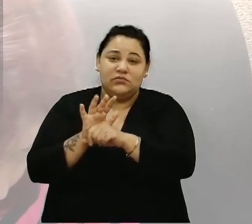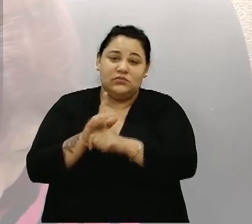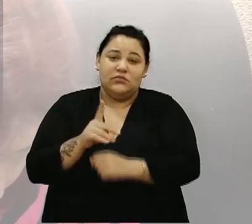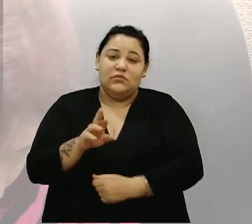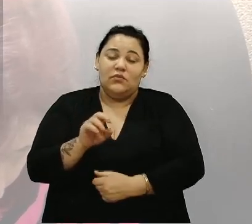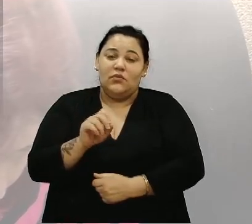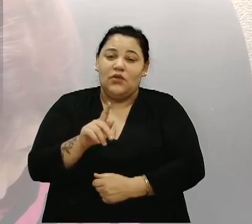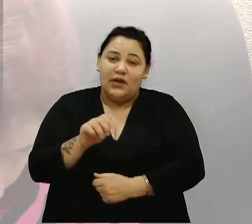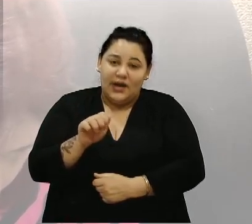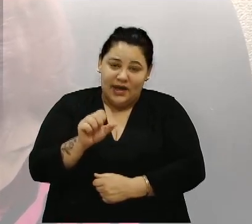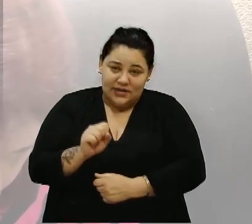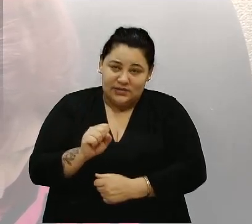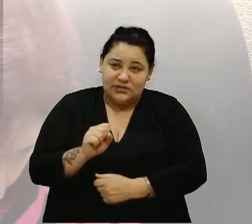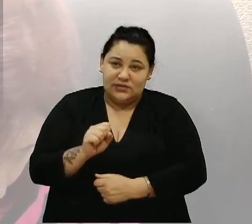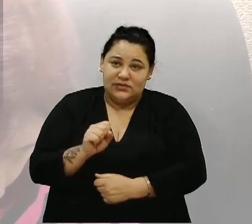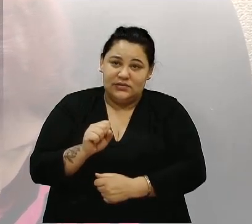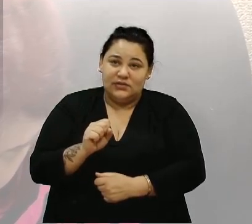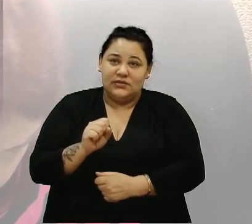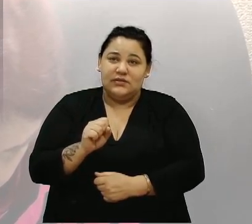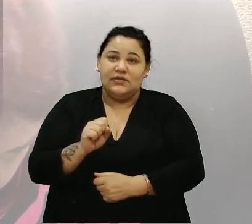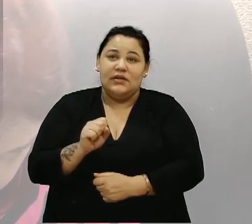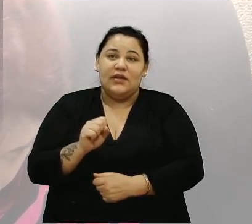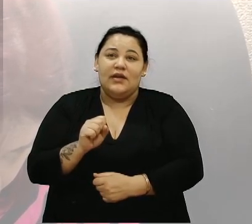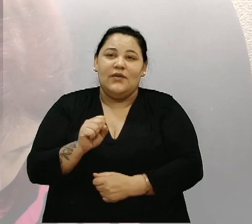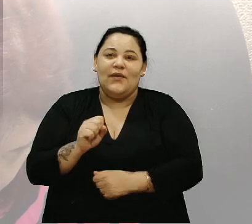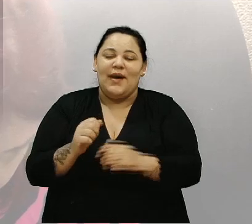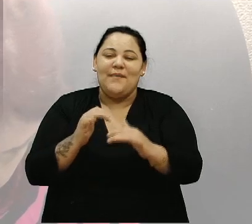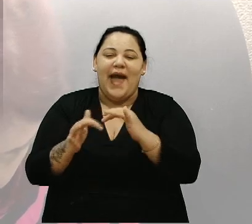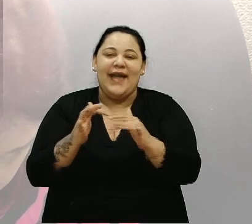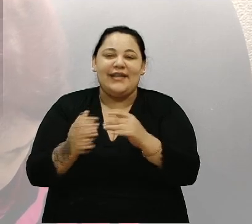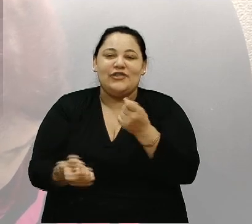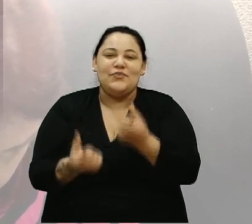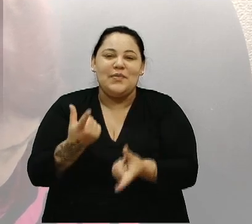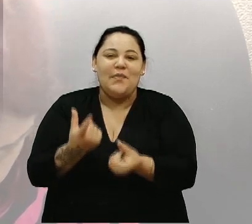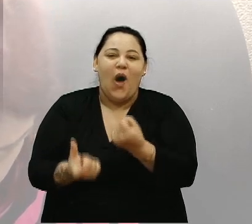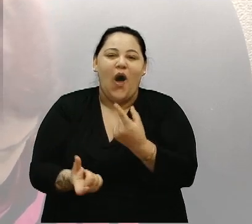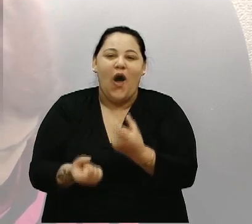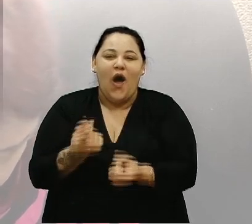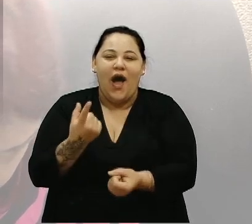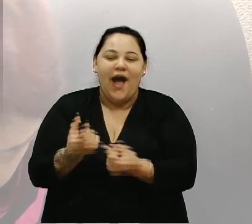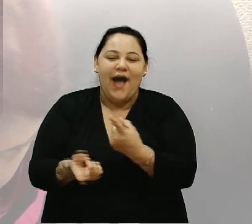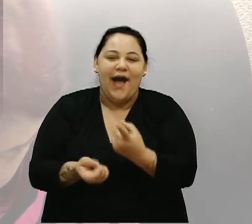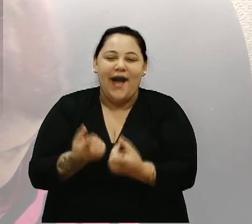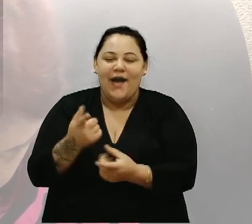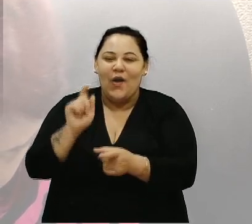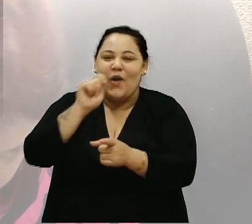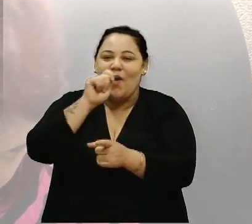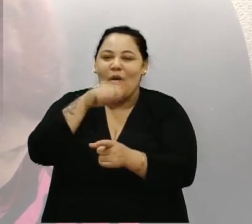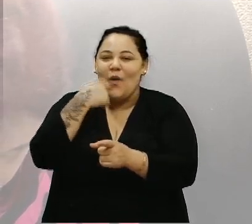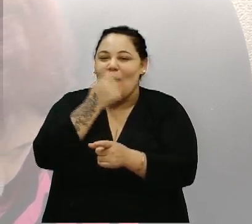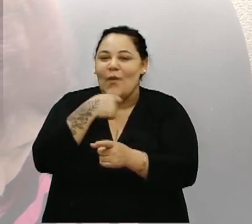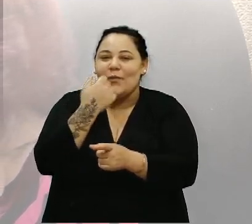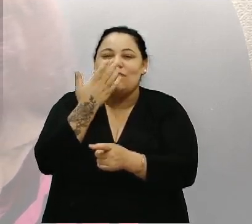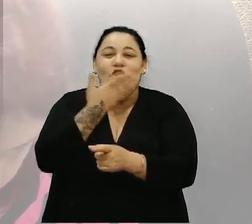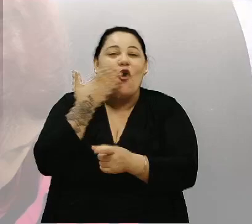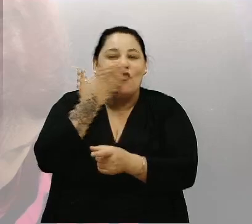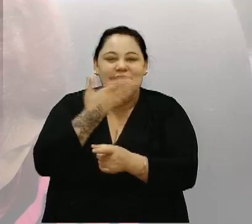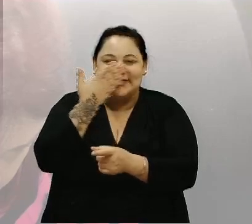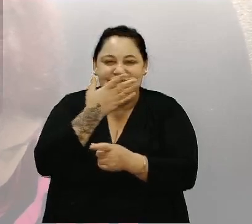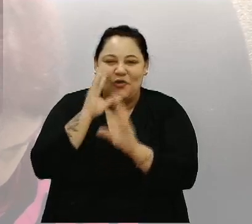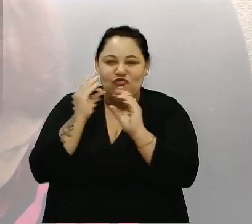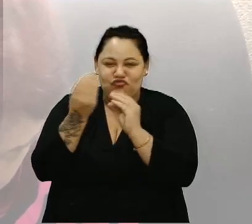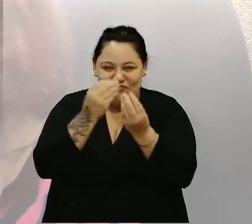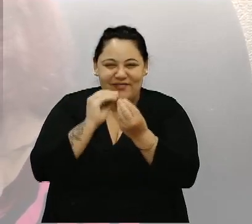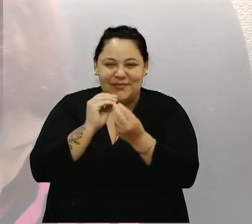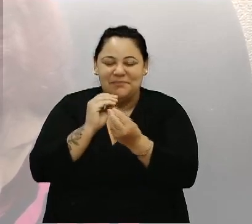Progás, com a máquina de fazer pipoca, com a máquina de fazer algodão doce, né? Não só os